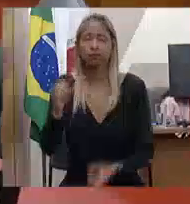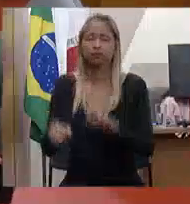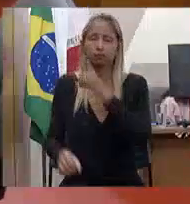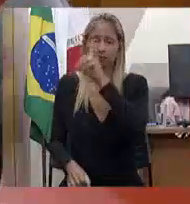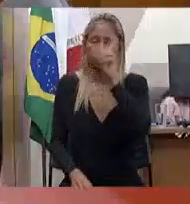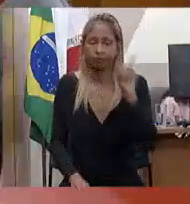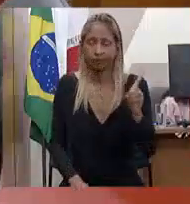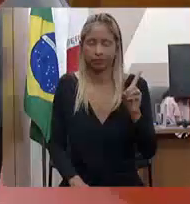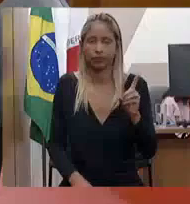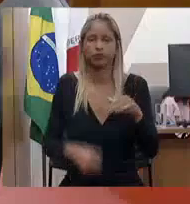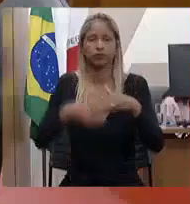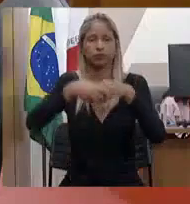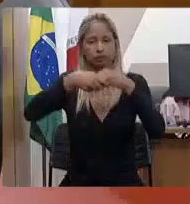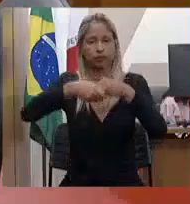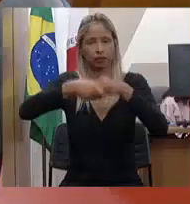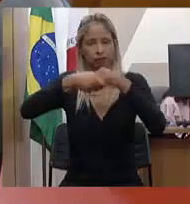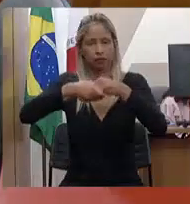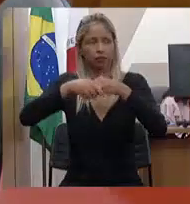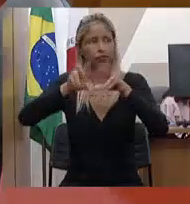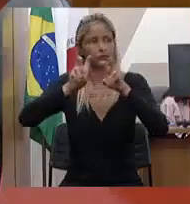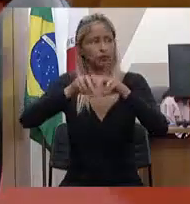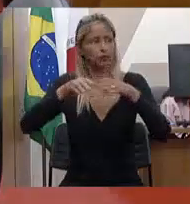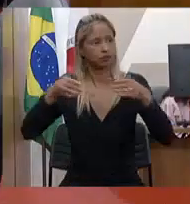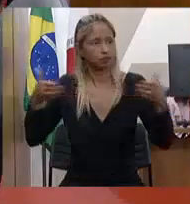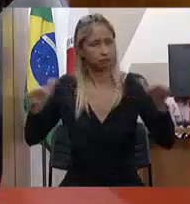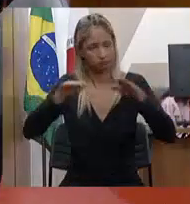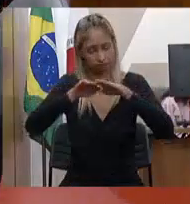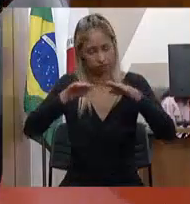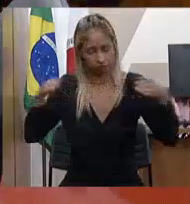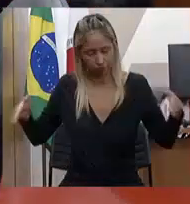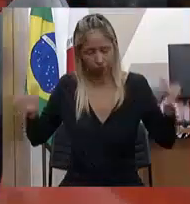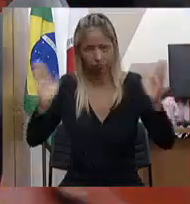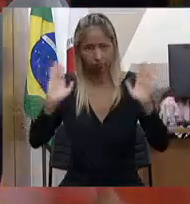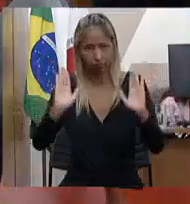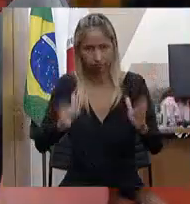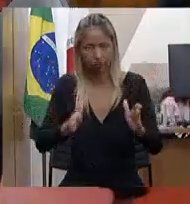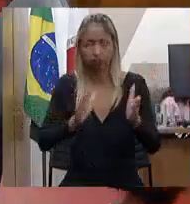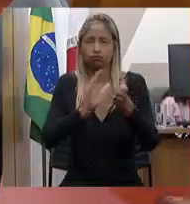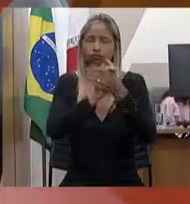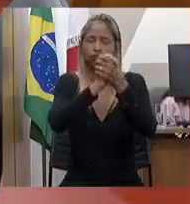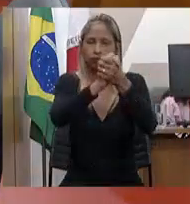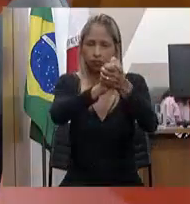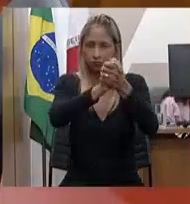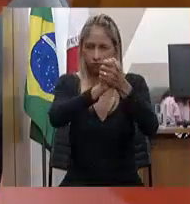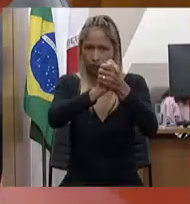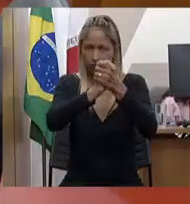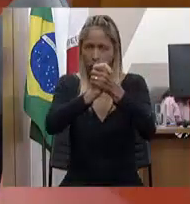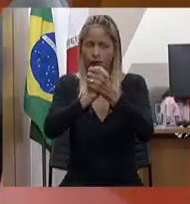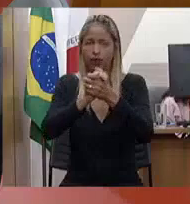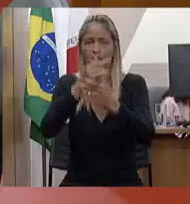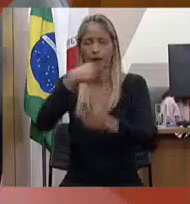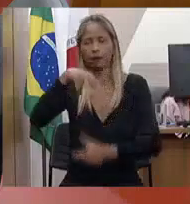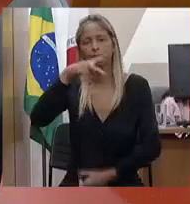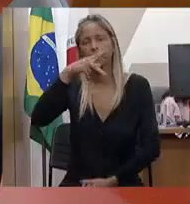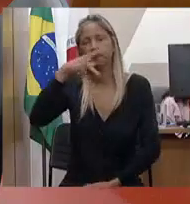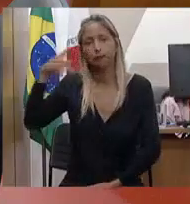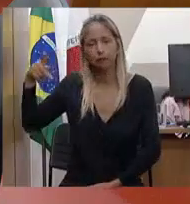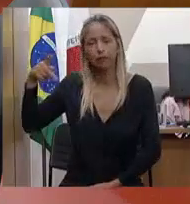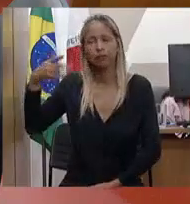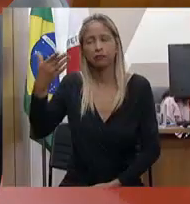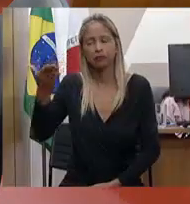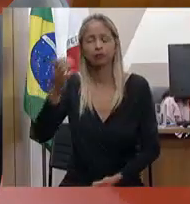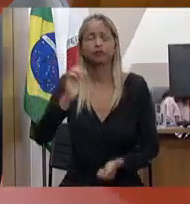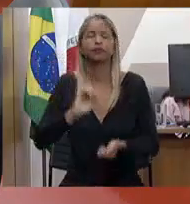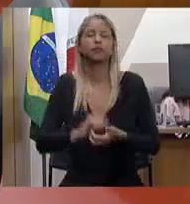quero cumprimentar a mesa aqui desde já deixar que o meus parabéns aí do nosso presidente Paulo Roberto da